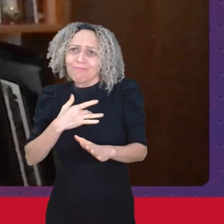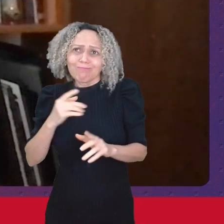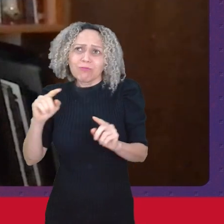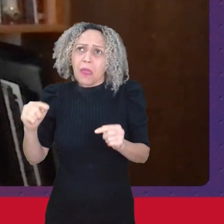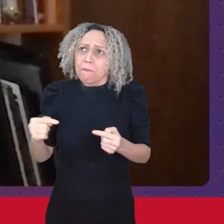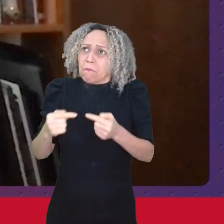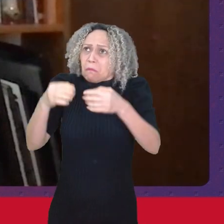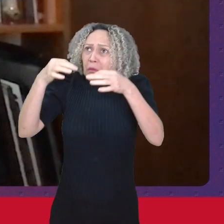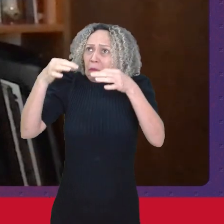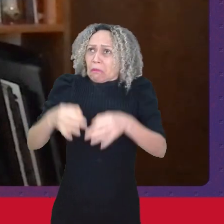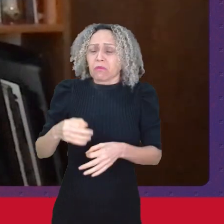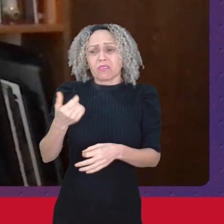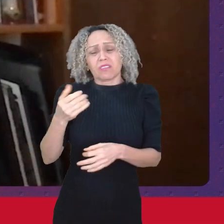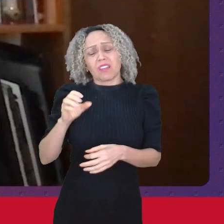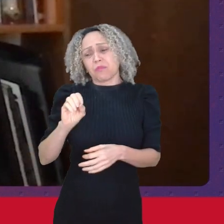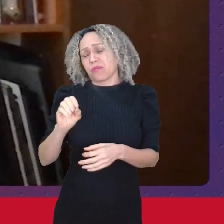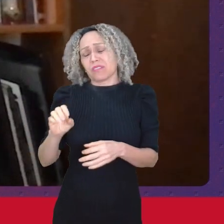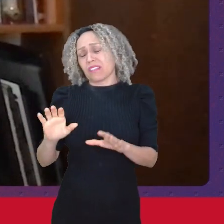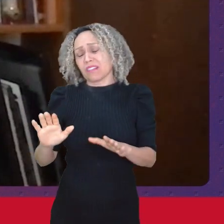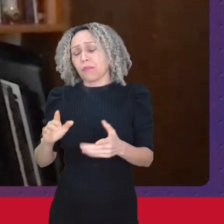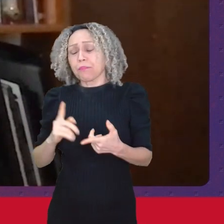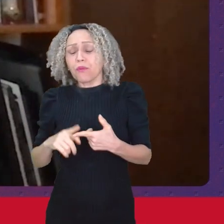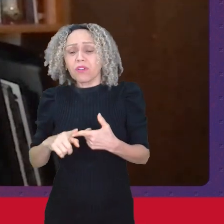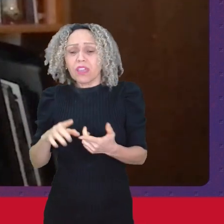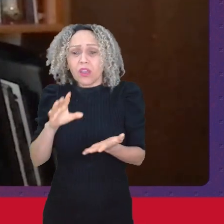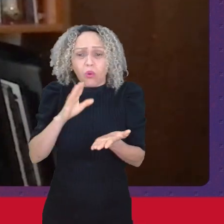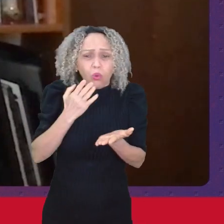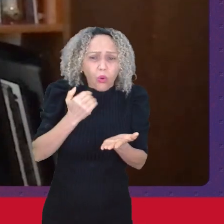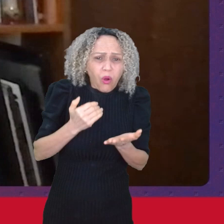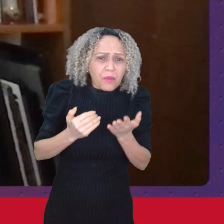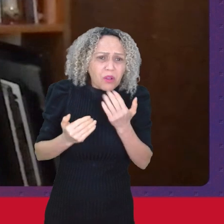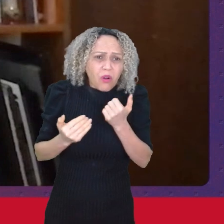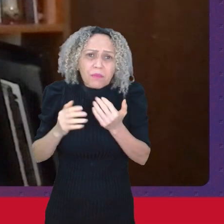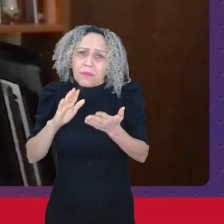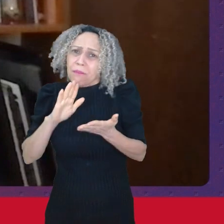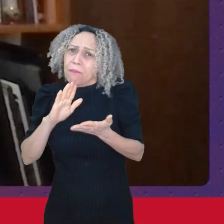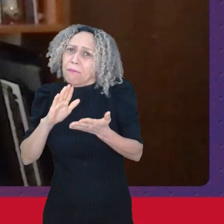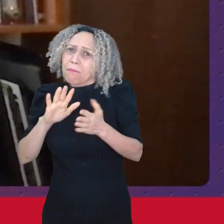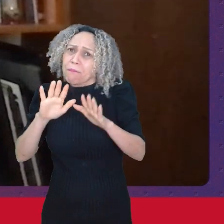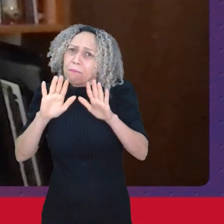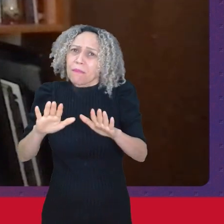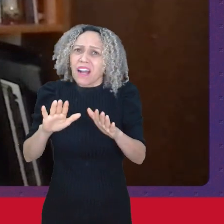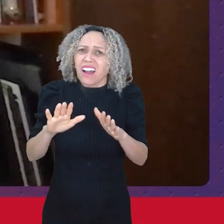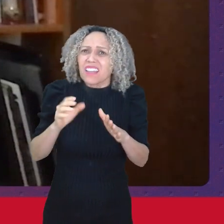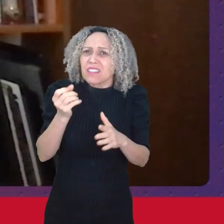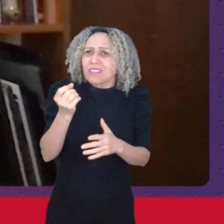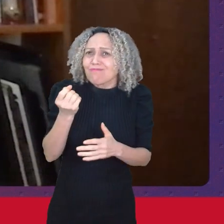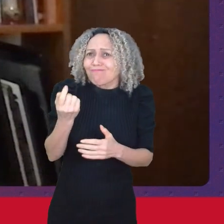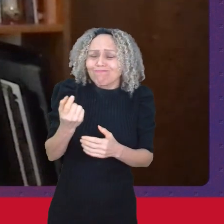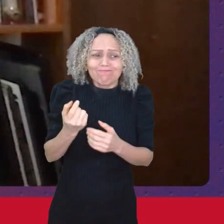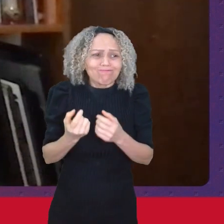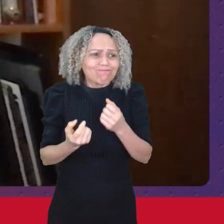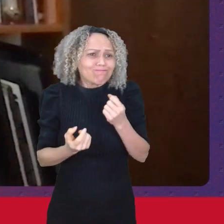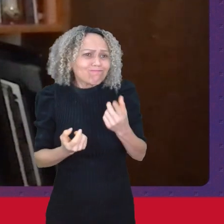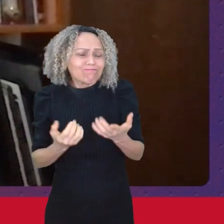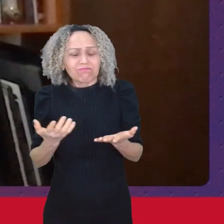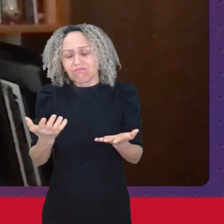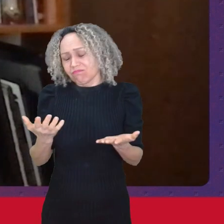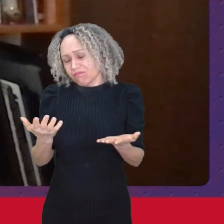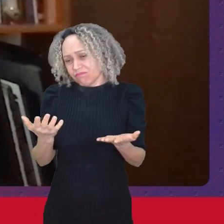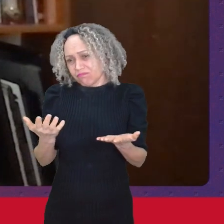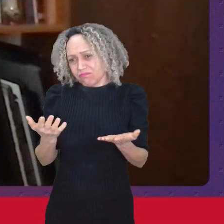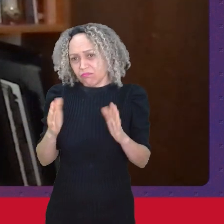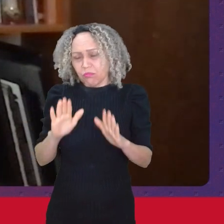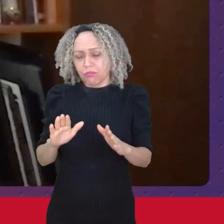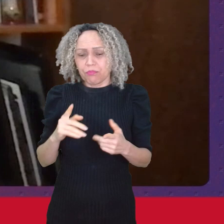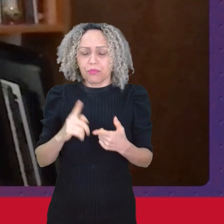né, que é quando não só a população não come todas as refeições, como mesmo as crianças não estão comendo. O que a gente chama